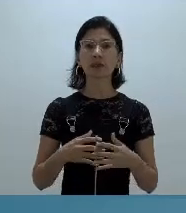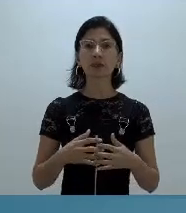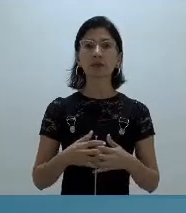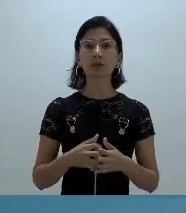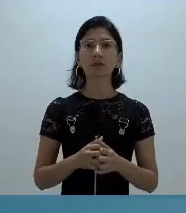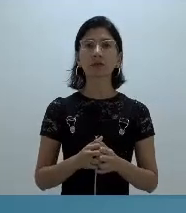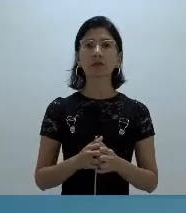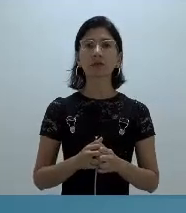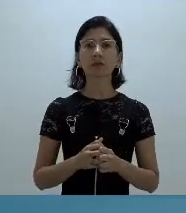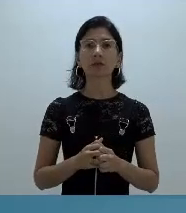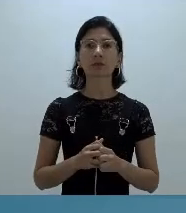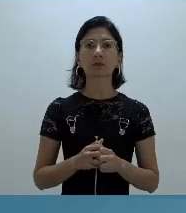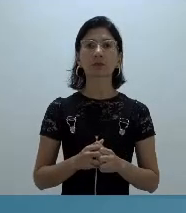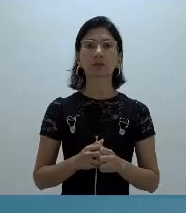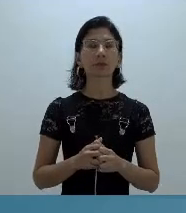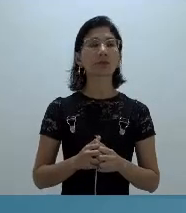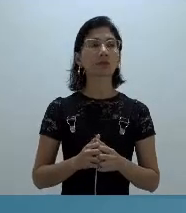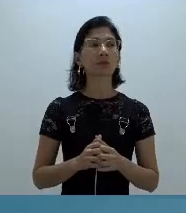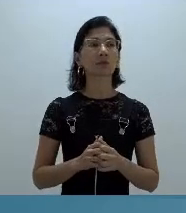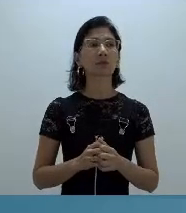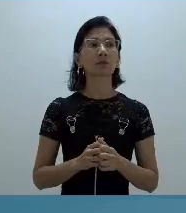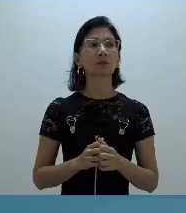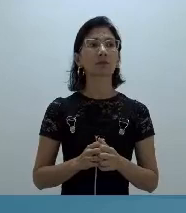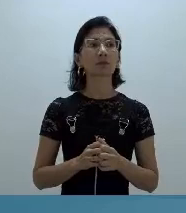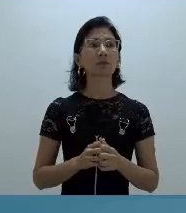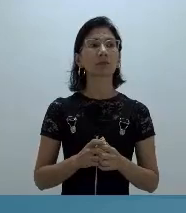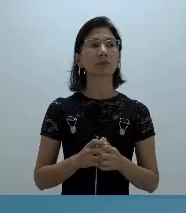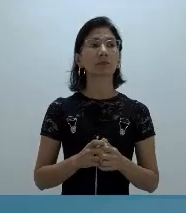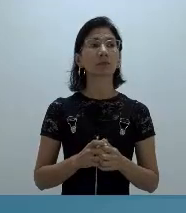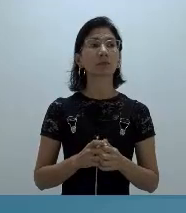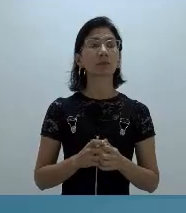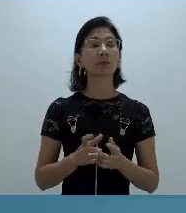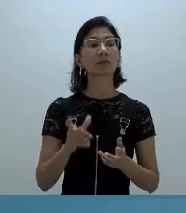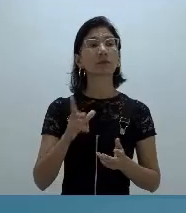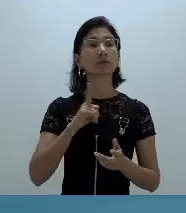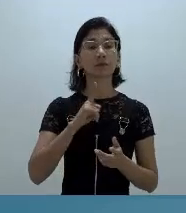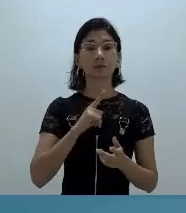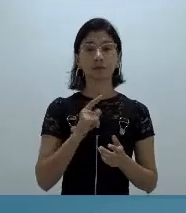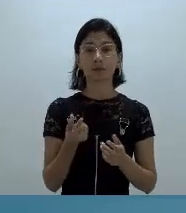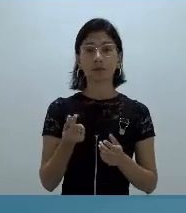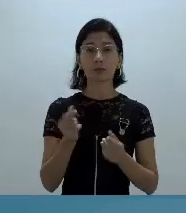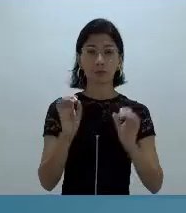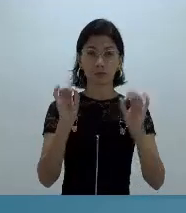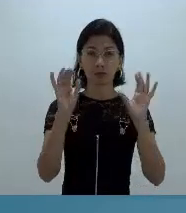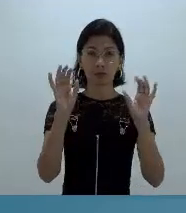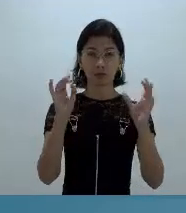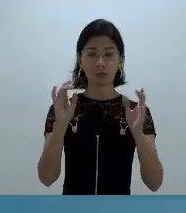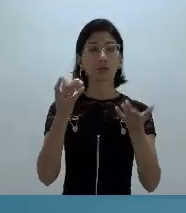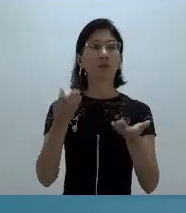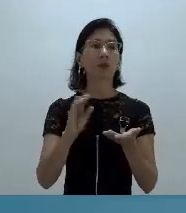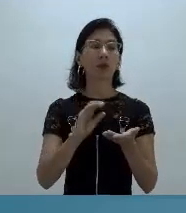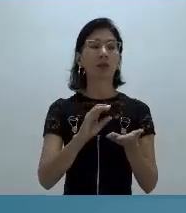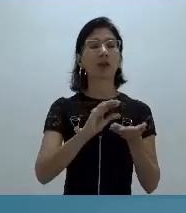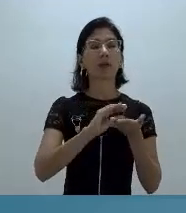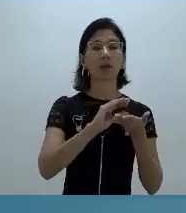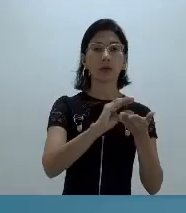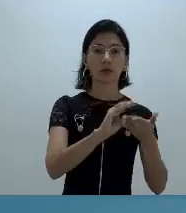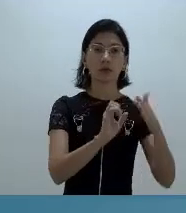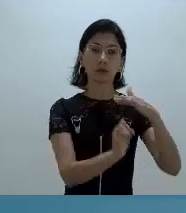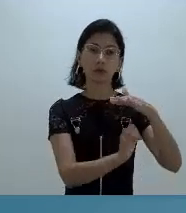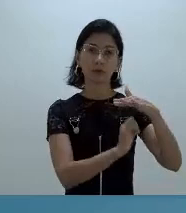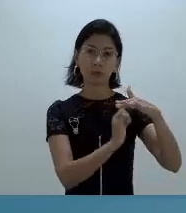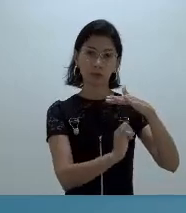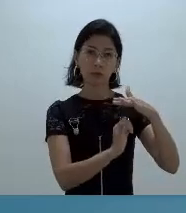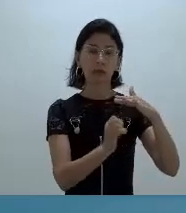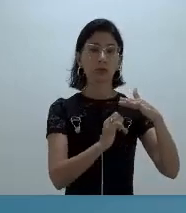artigo 25 do CPC. Quanto recurso especial desejado por um imóvel em busca de fornecer limitada, de empresa acessando